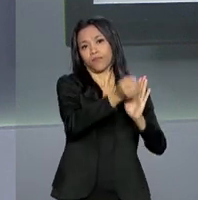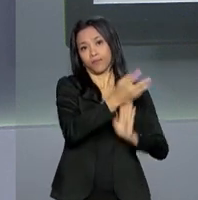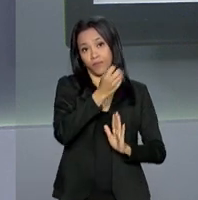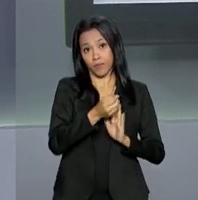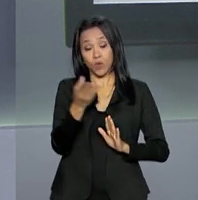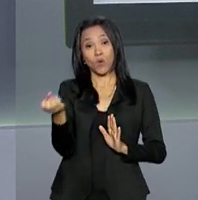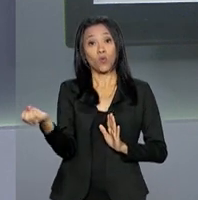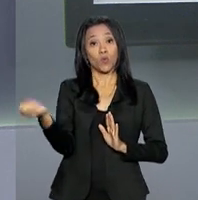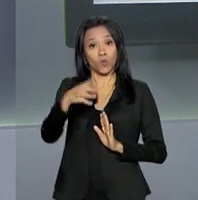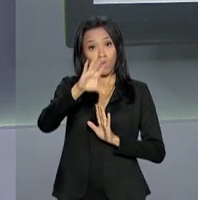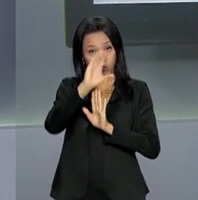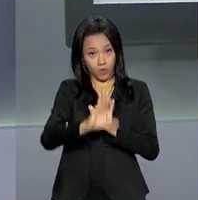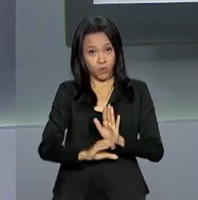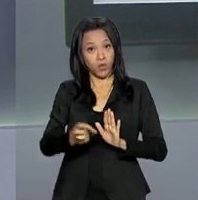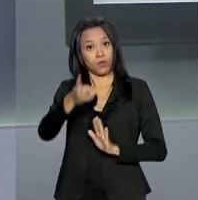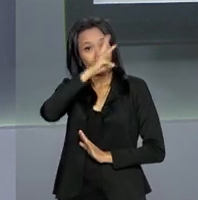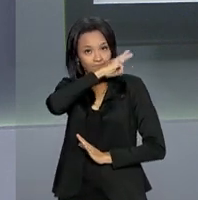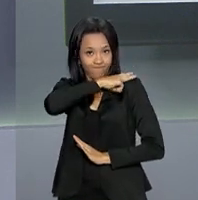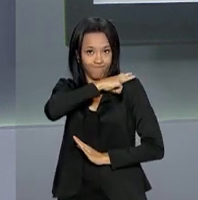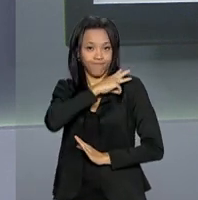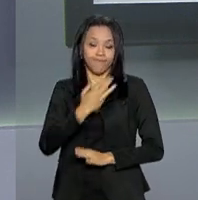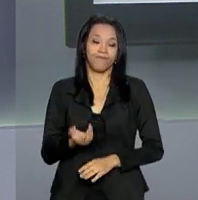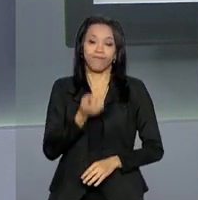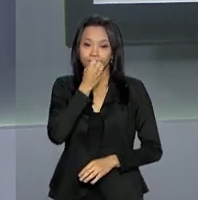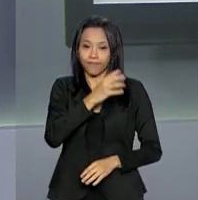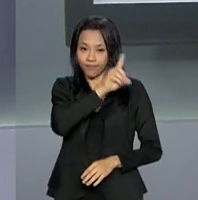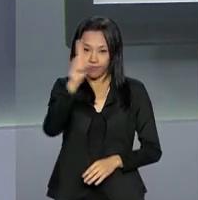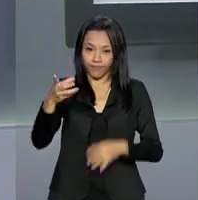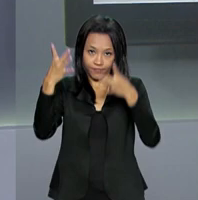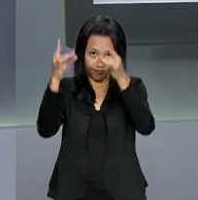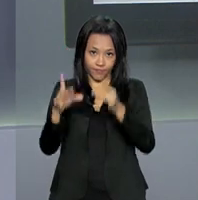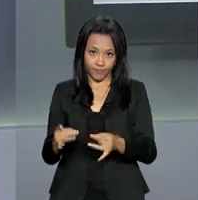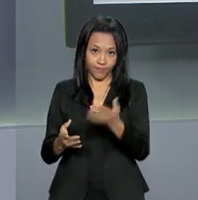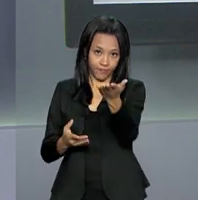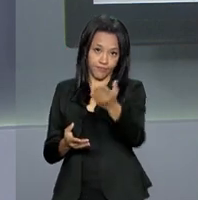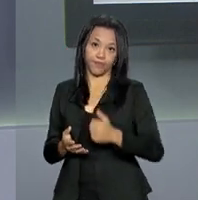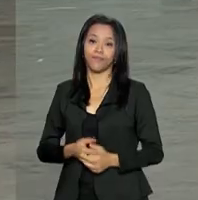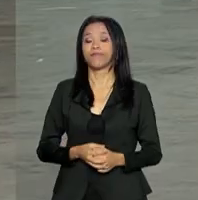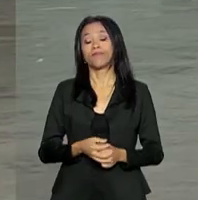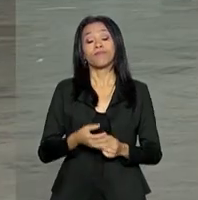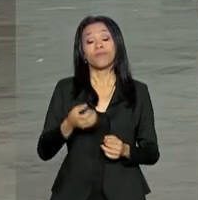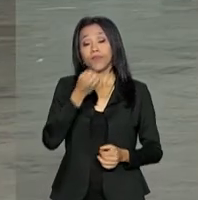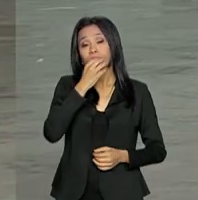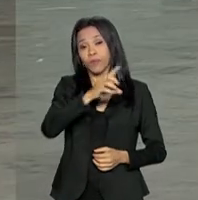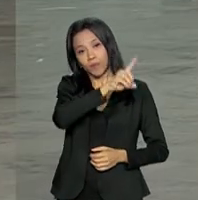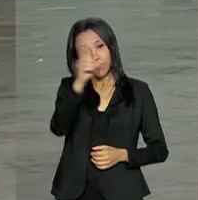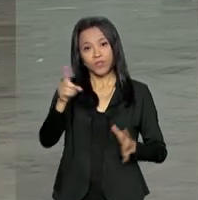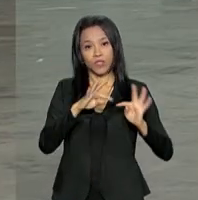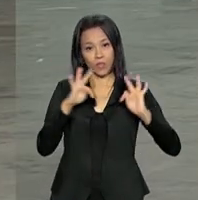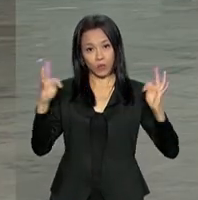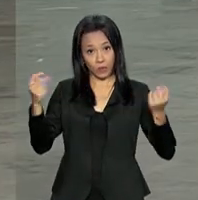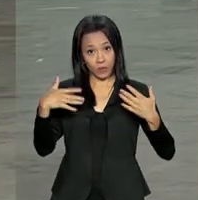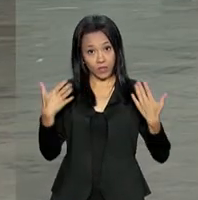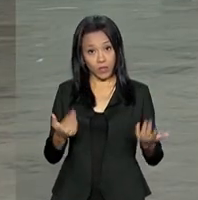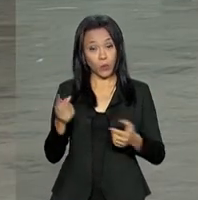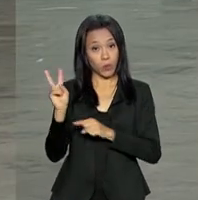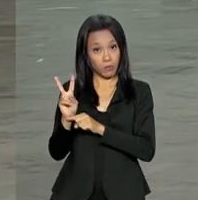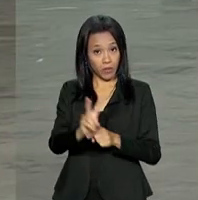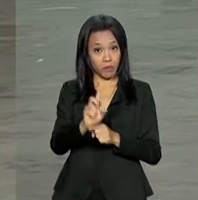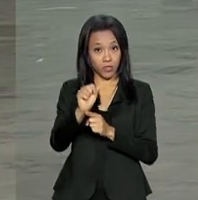tem os detalhes olá nem bom dia bom dia thaís abatiá todos pois é tá isso o empréstimo desses